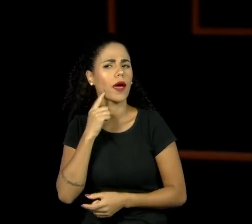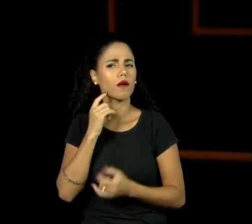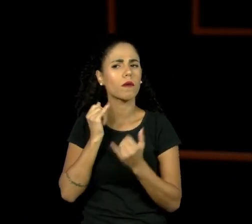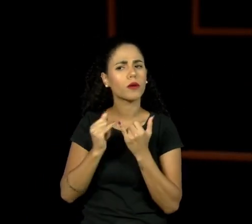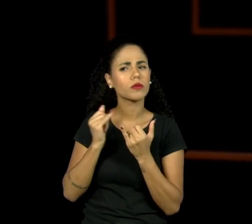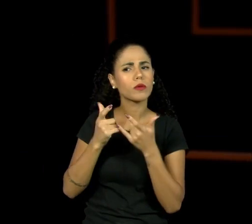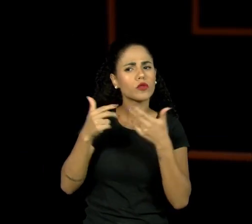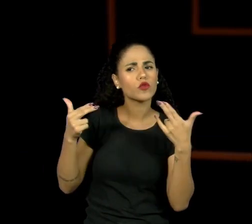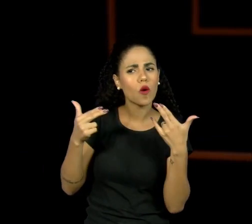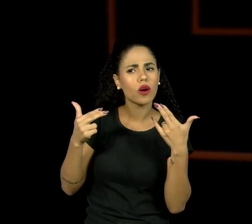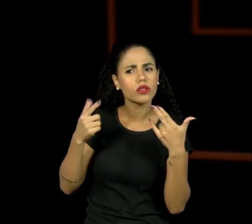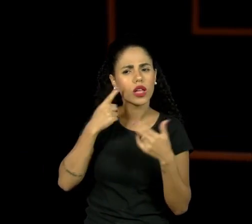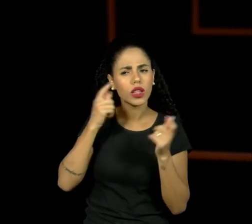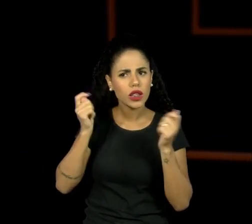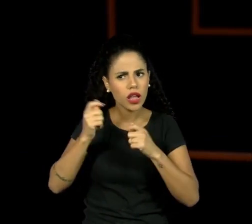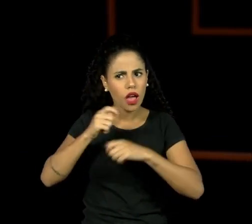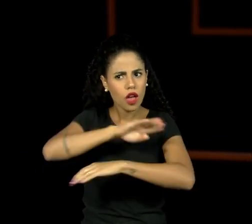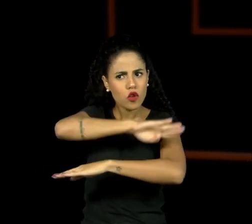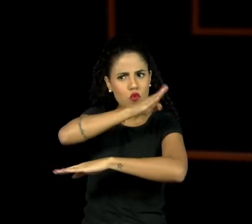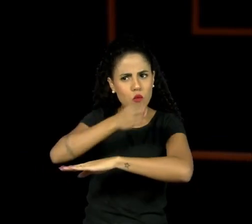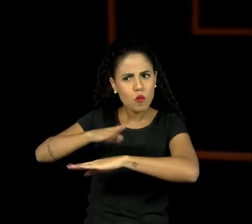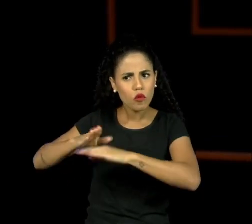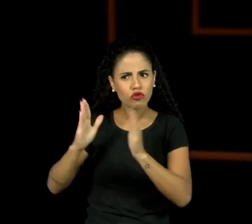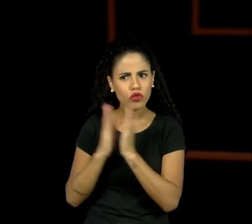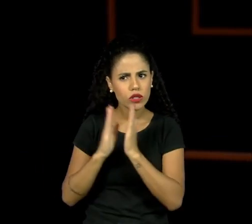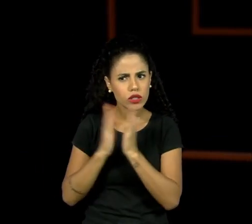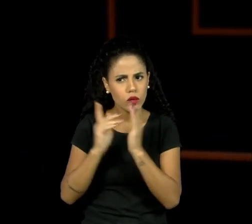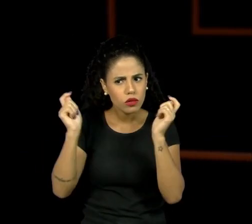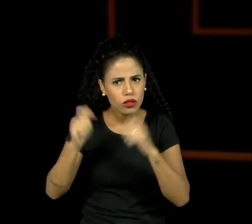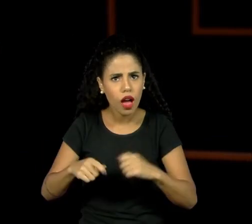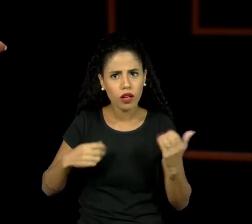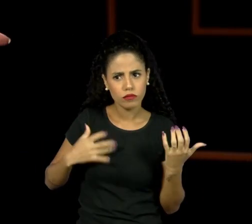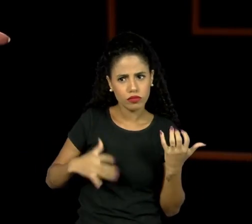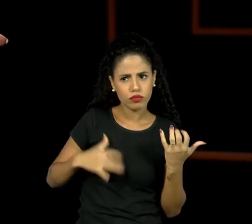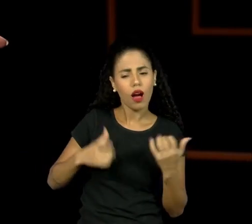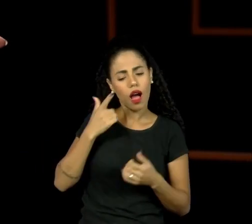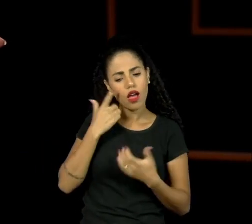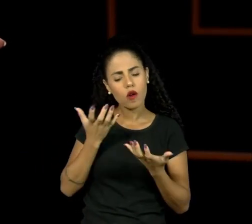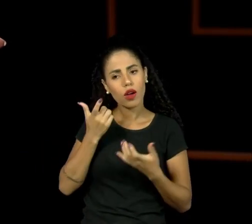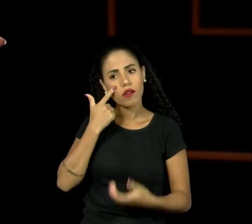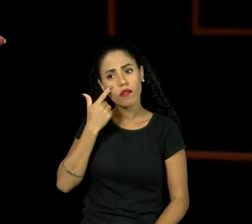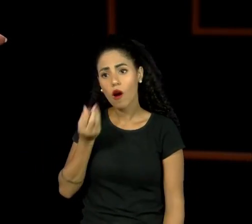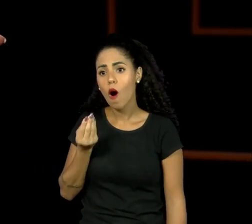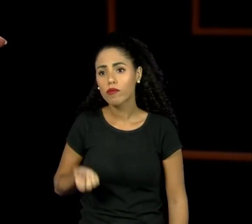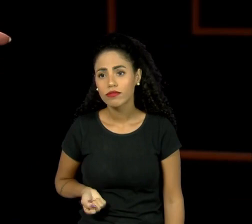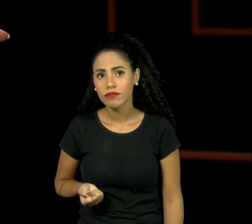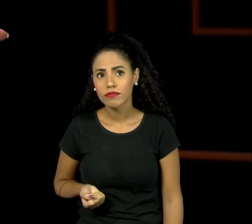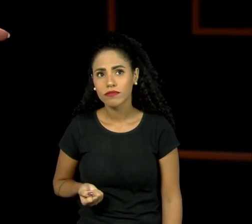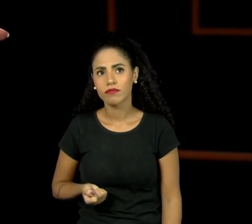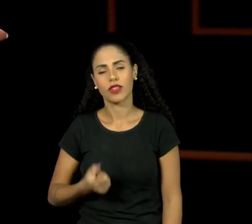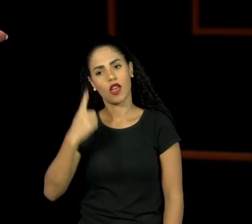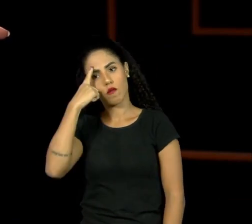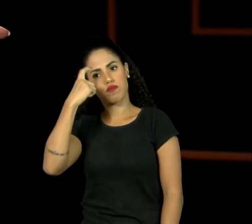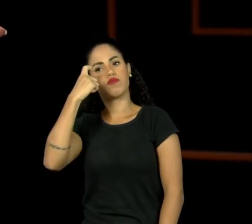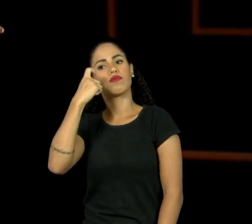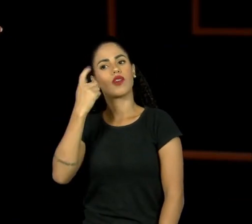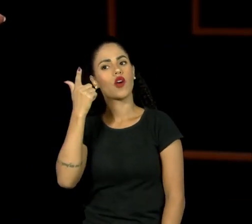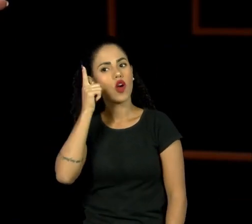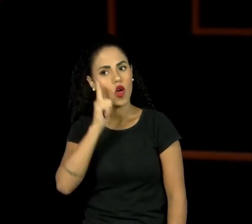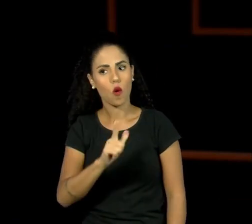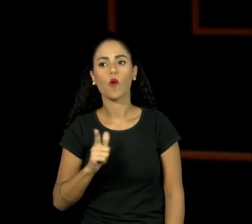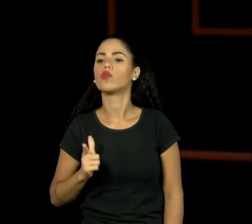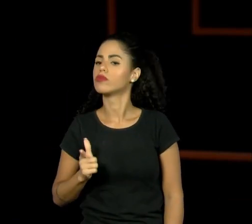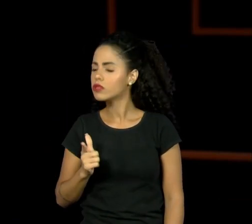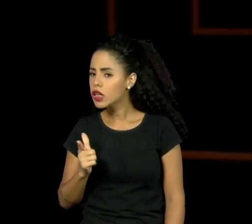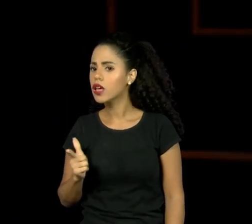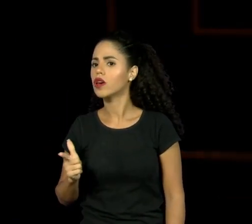coqueiro voando no monte. Que acorde é esse? Eu tenho, eu vou lá e troin, também eu mato a cobra, mas mostro o pau. Tipo,